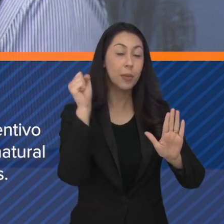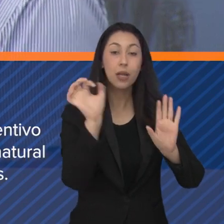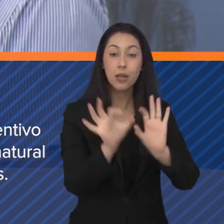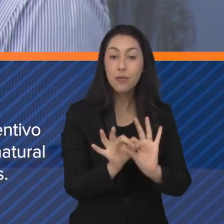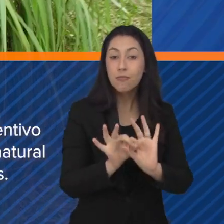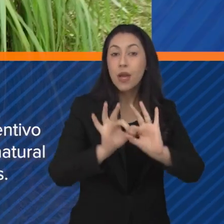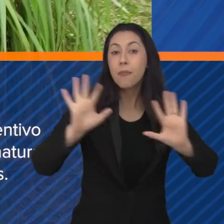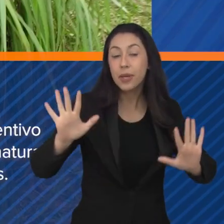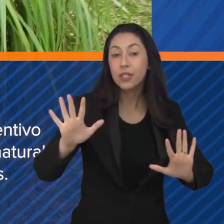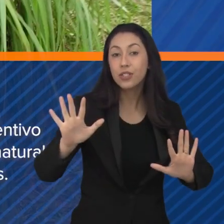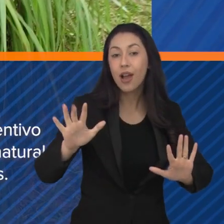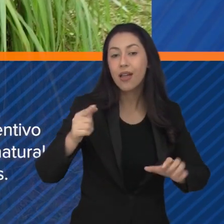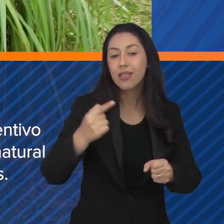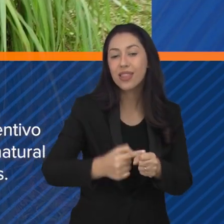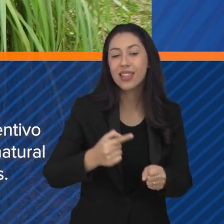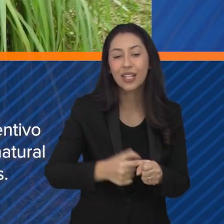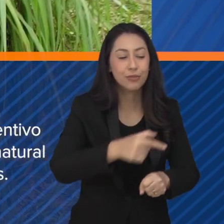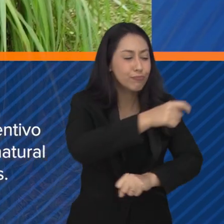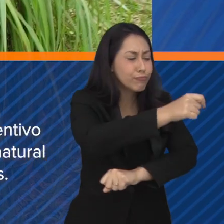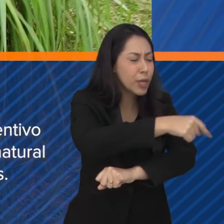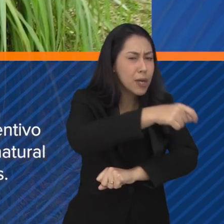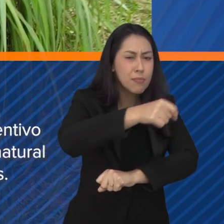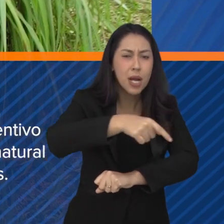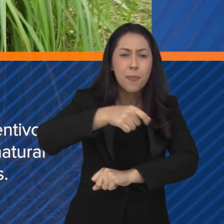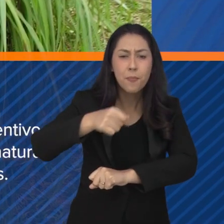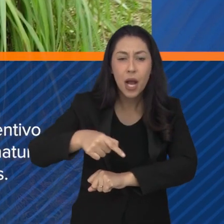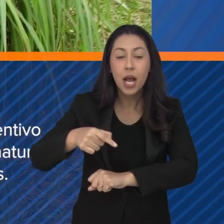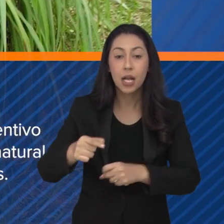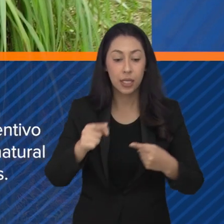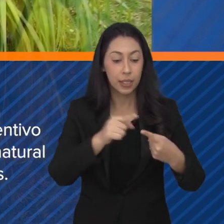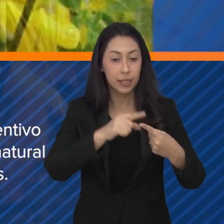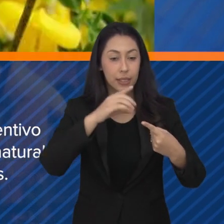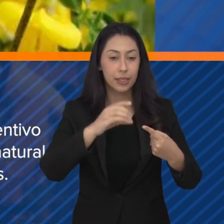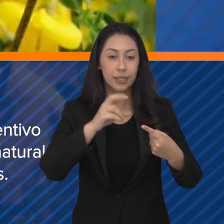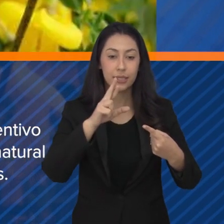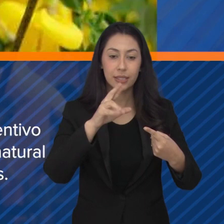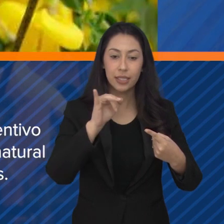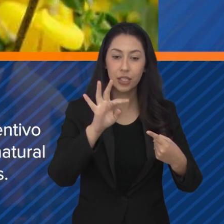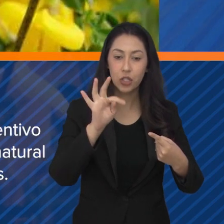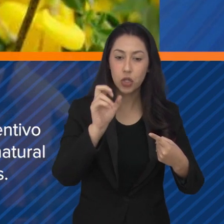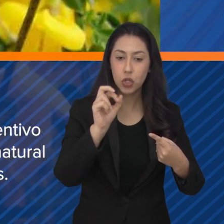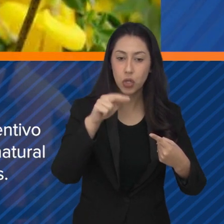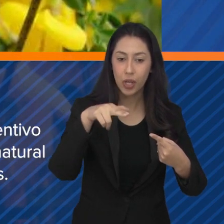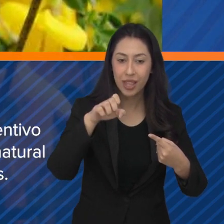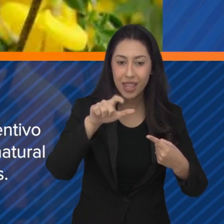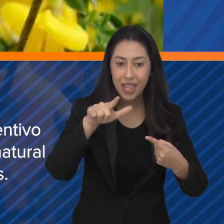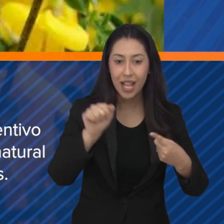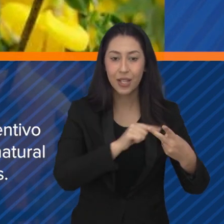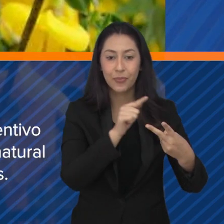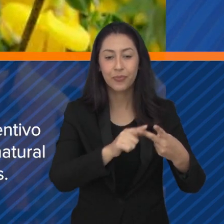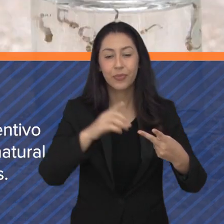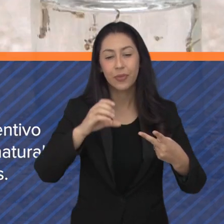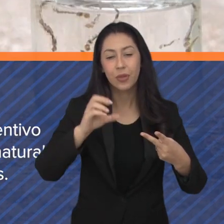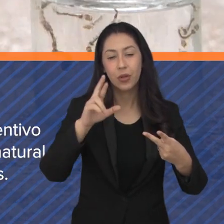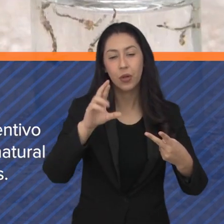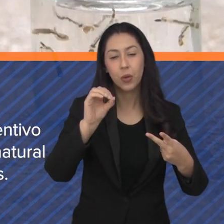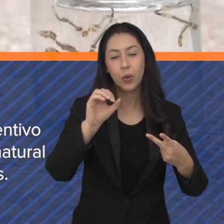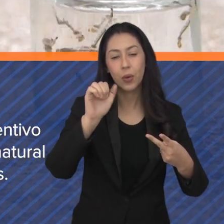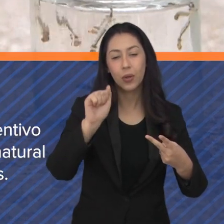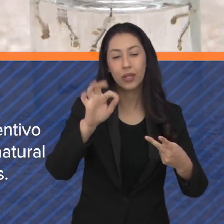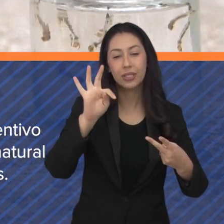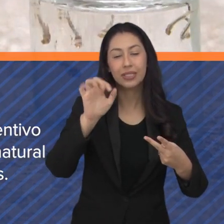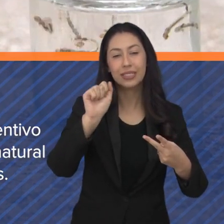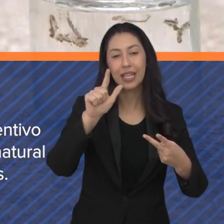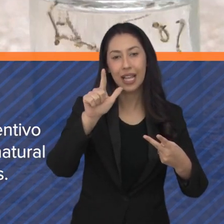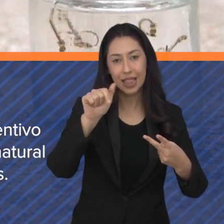autoriza o município a criar um programa de cultivo de plantas citronela e croatalária, que poderiam ajudar como repelentes